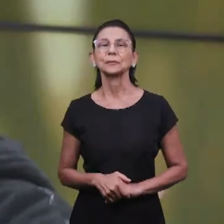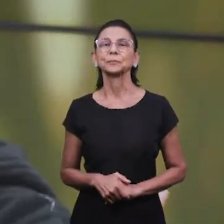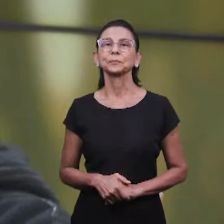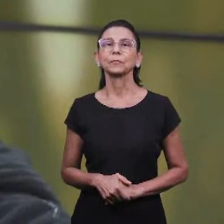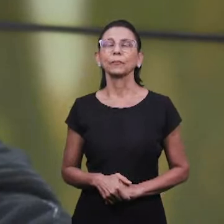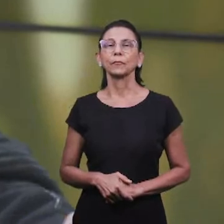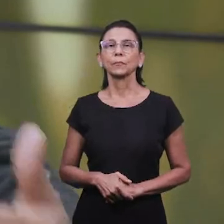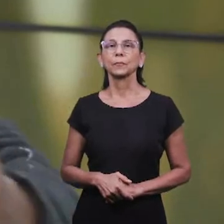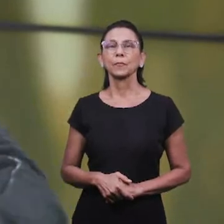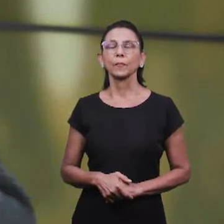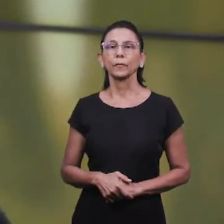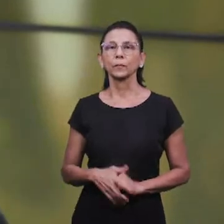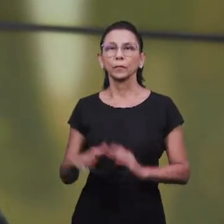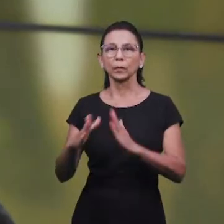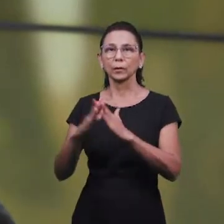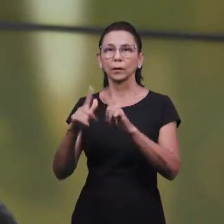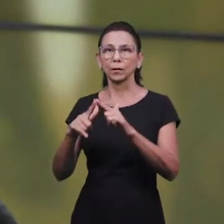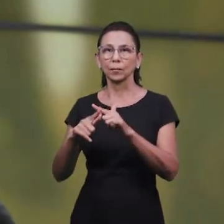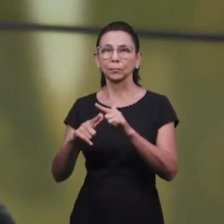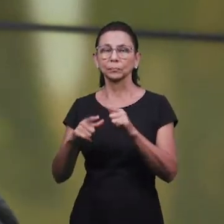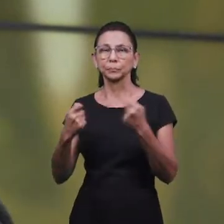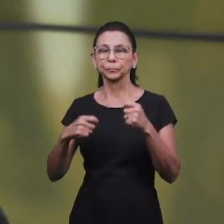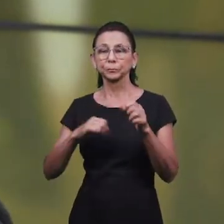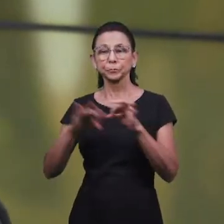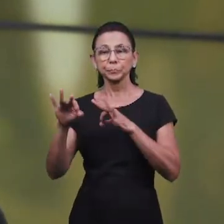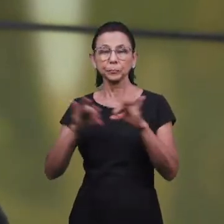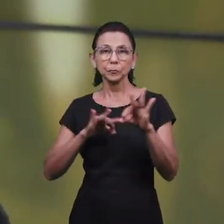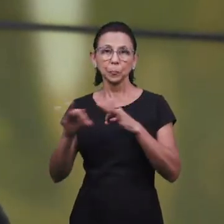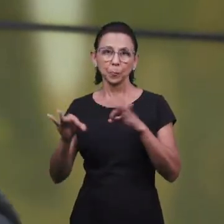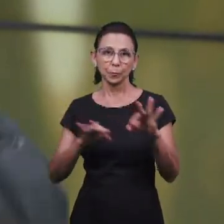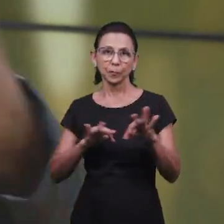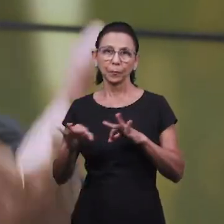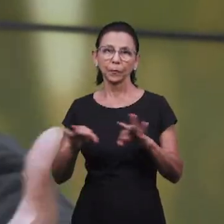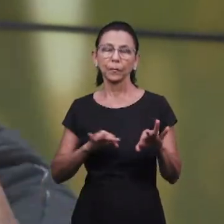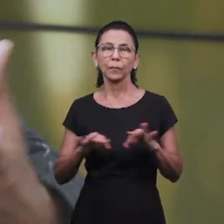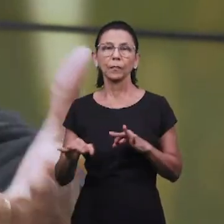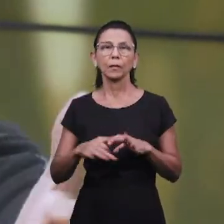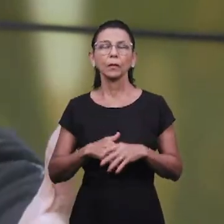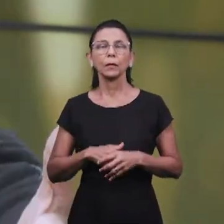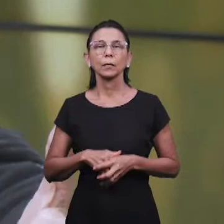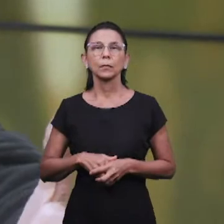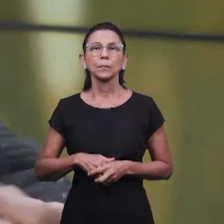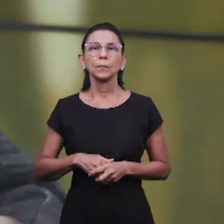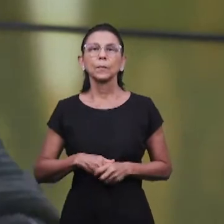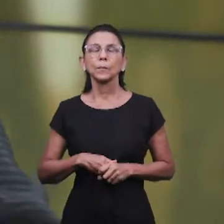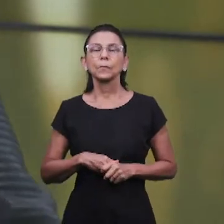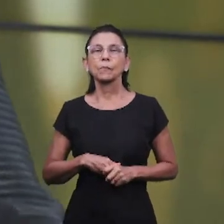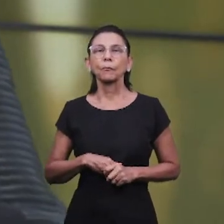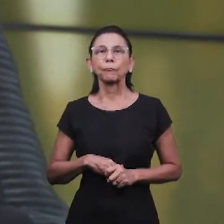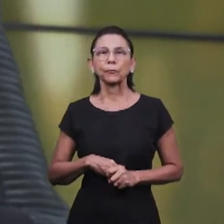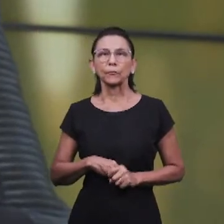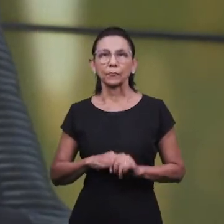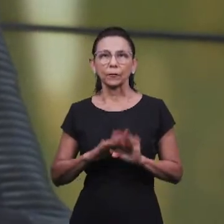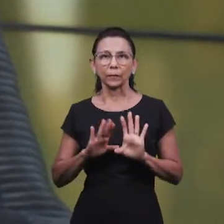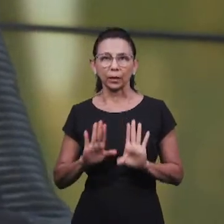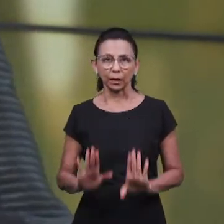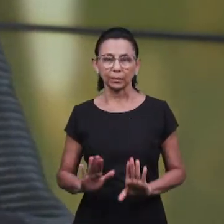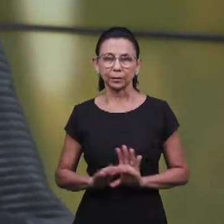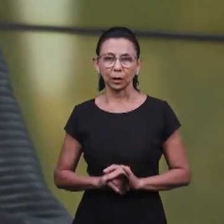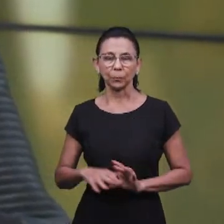estar preparadas. Porque, até como o senhor também comentou, o índice, né, vai aumentar de criança. Então, essa professora